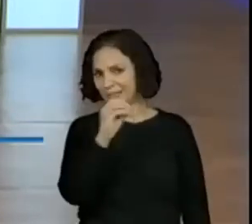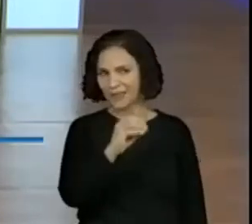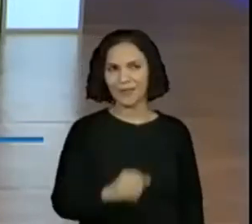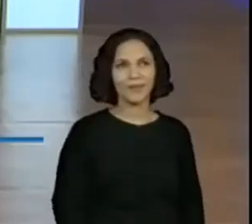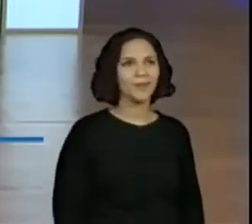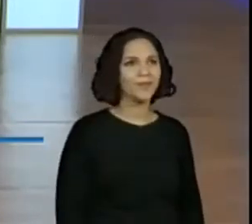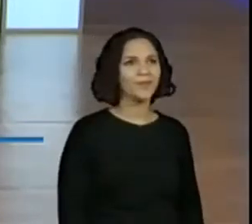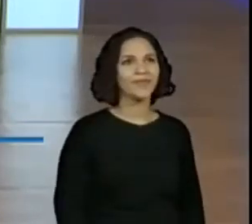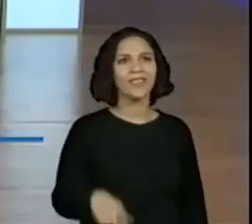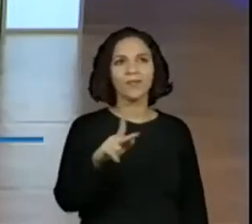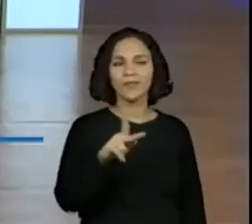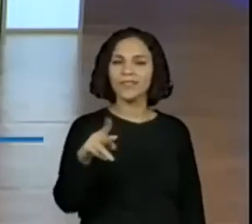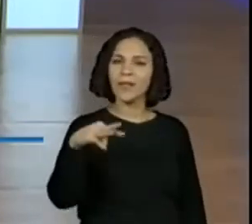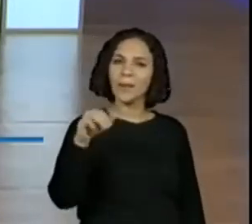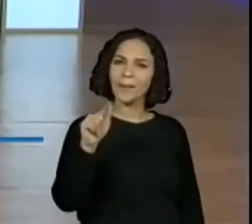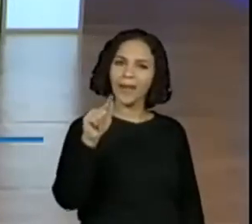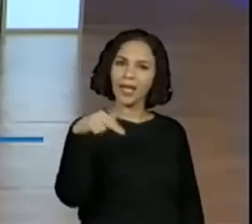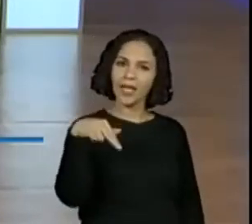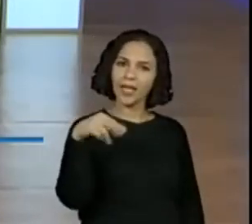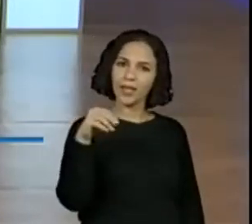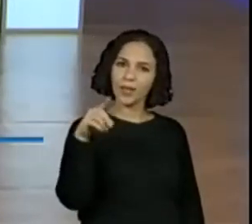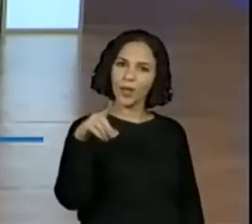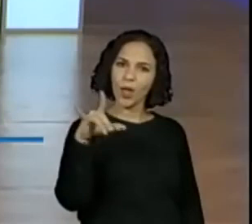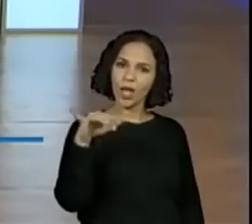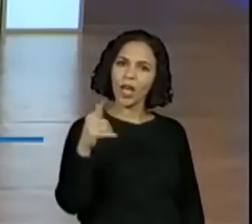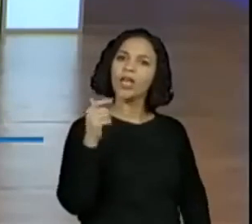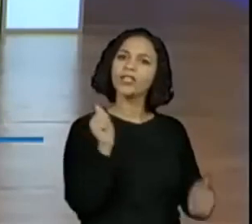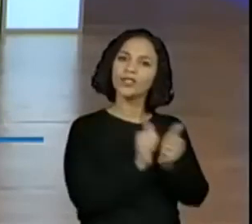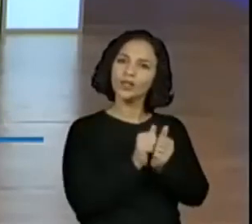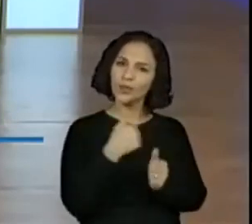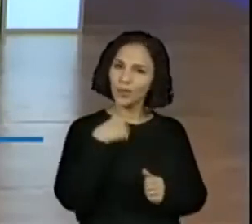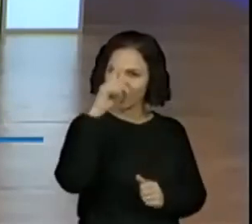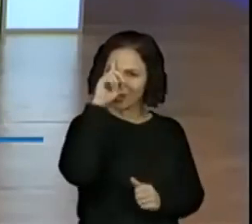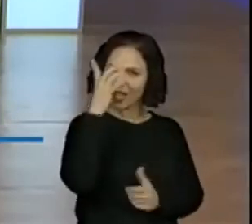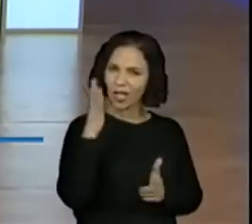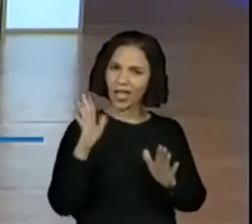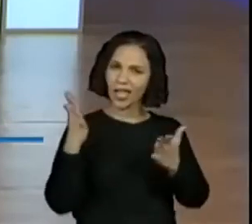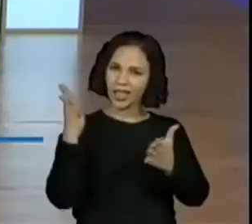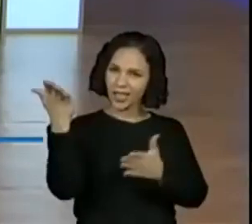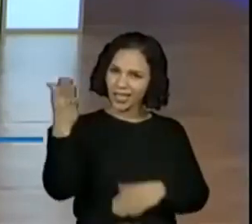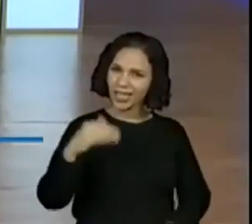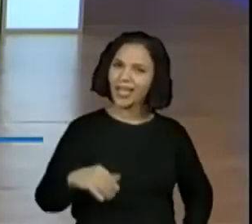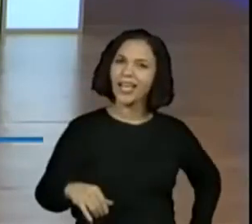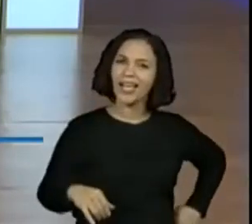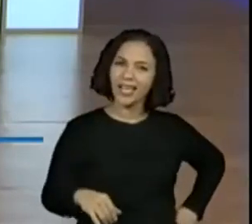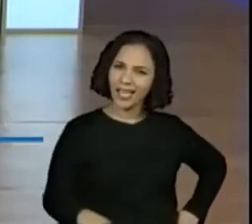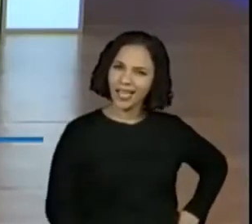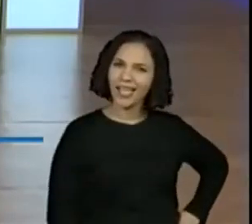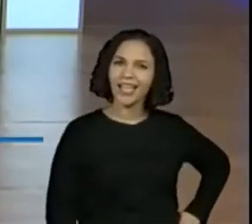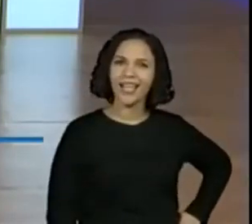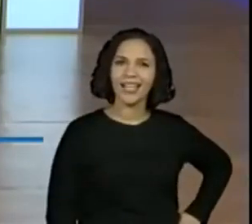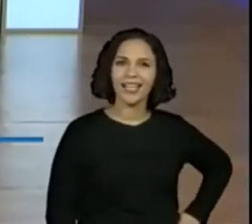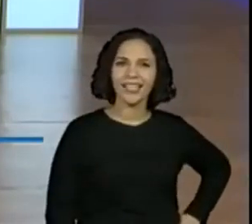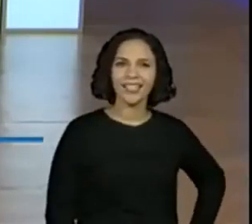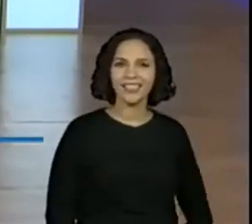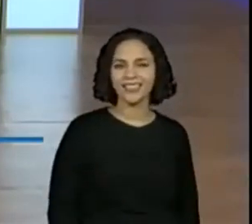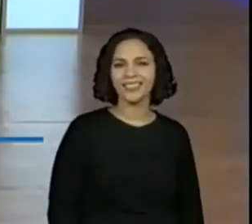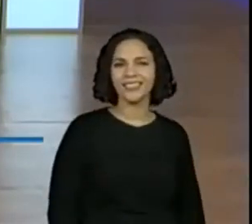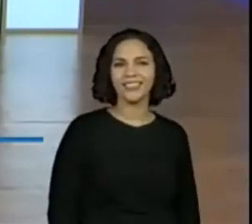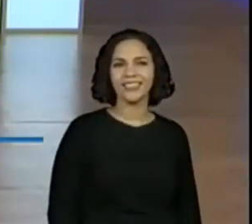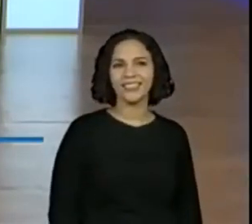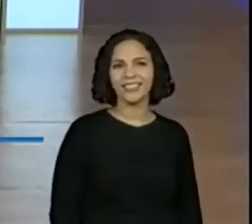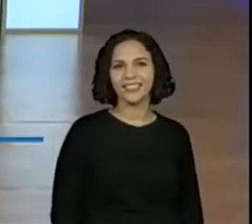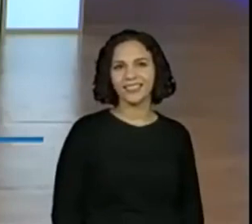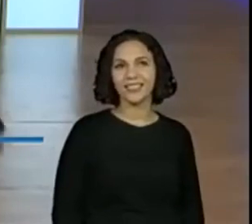nossa professora Magnólia todinha que você tá toda a tarde comigo e tá trabalhando tá e a